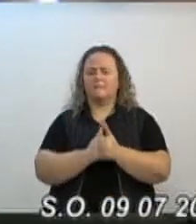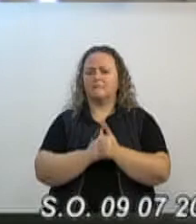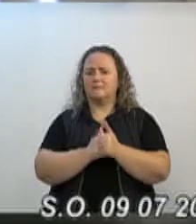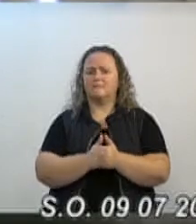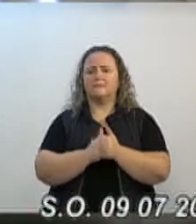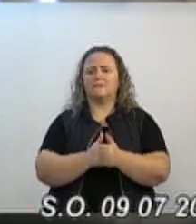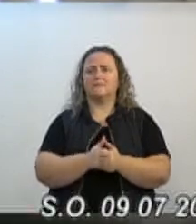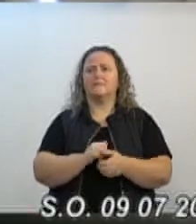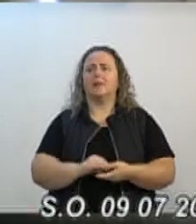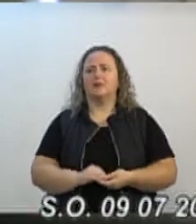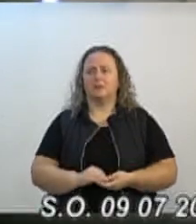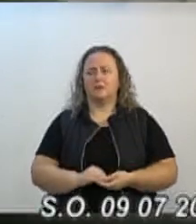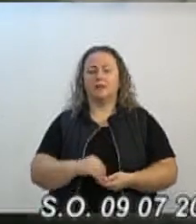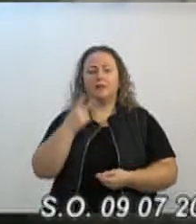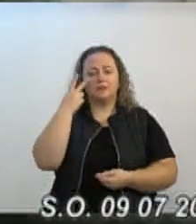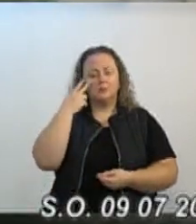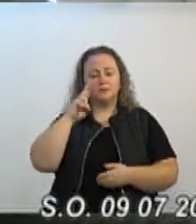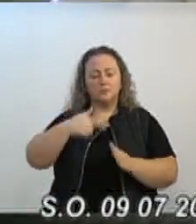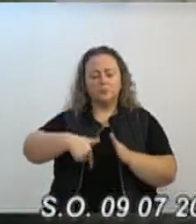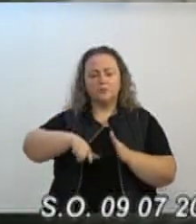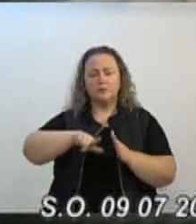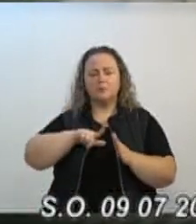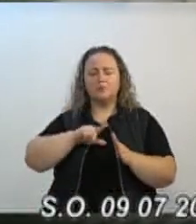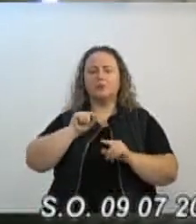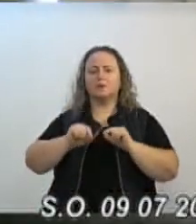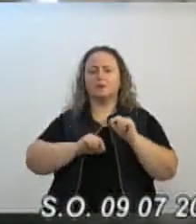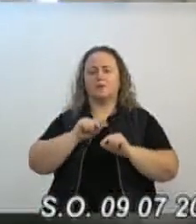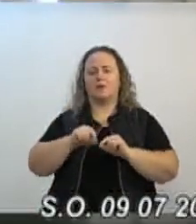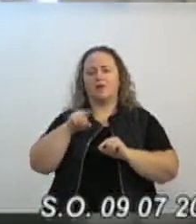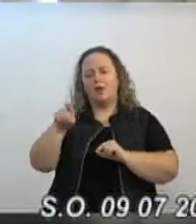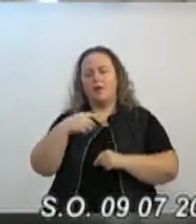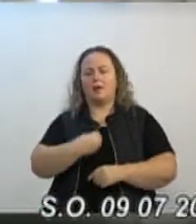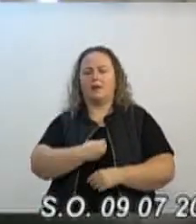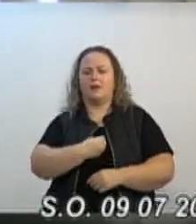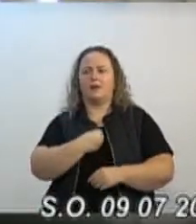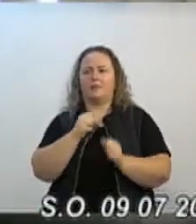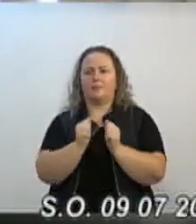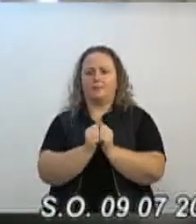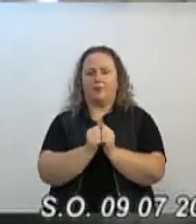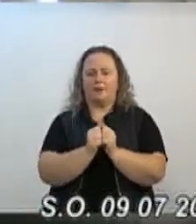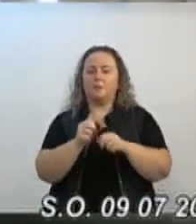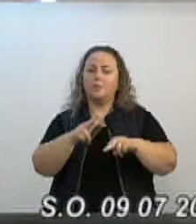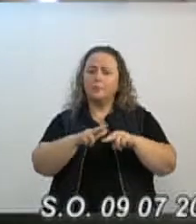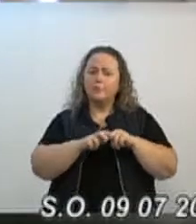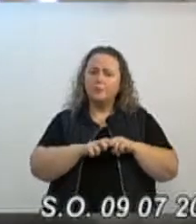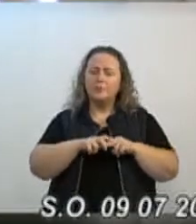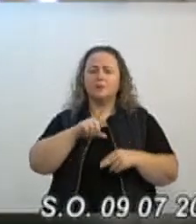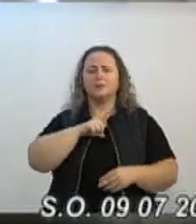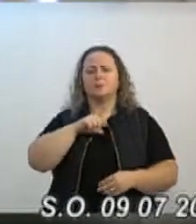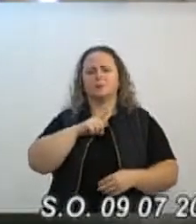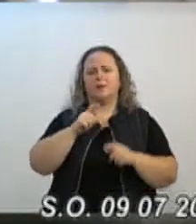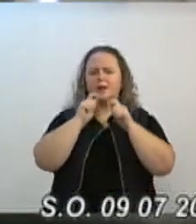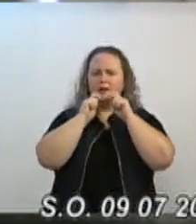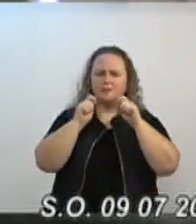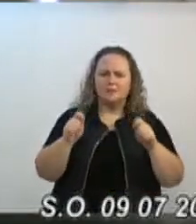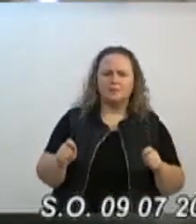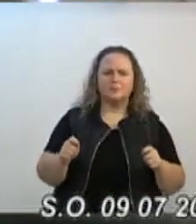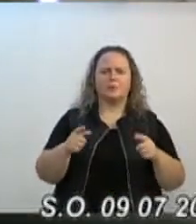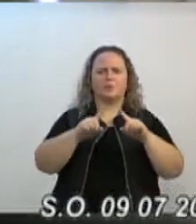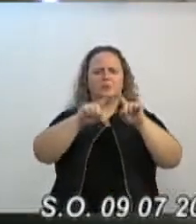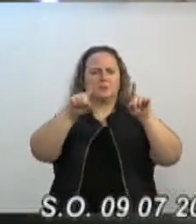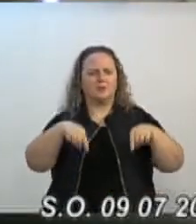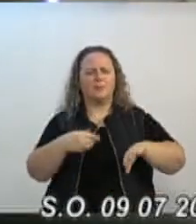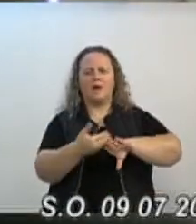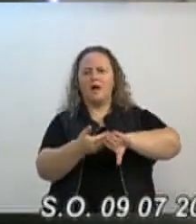uma reunião 2 dias antes de que ele foi internado. Então, eu quero mostrar que vários servidores, assessores, servidores afastados